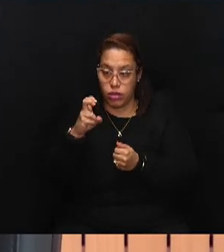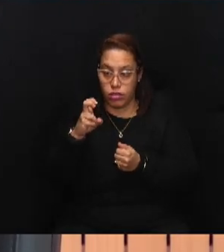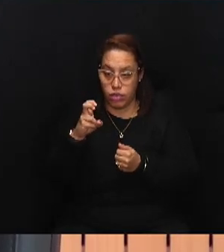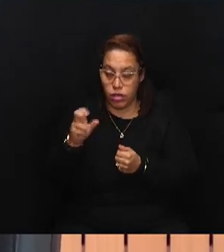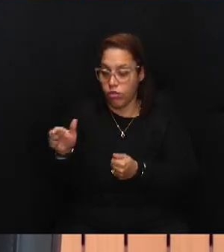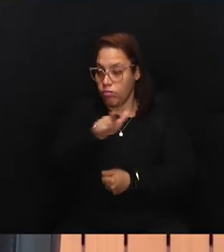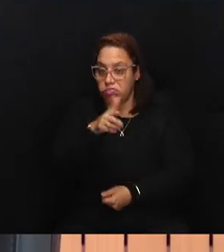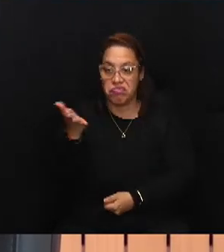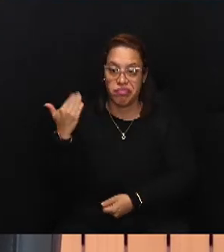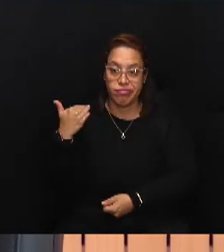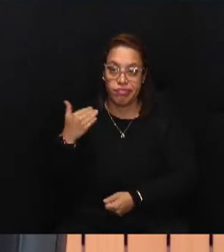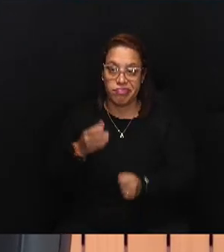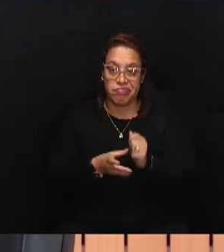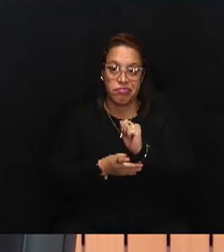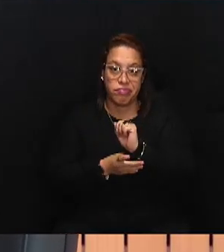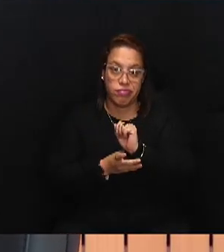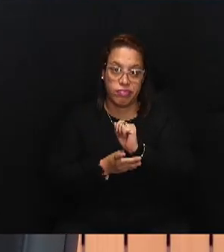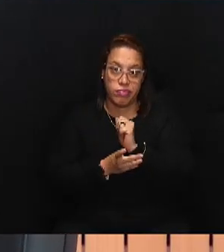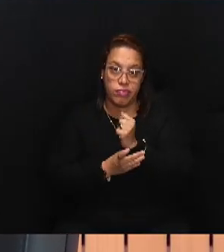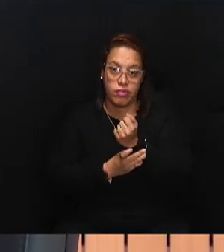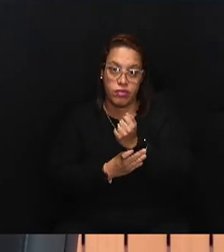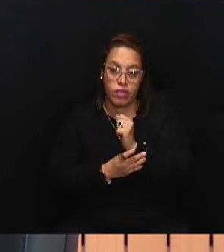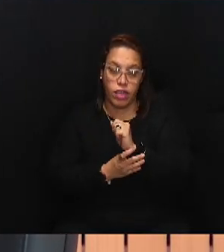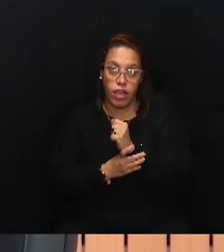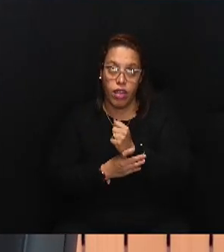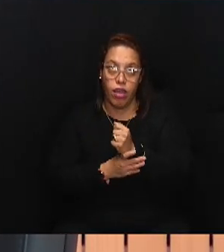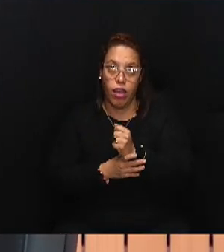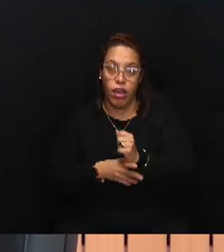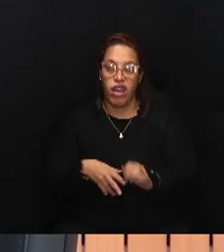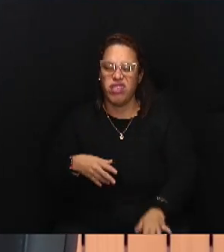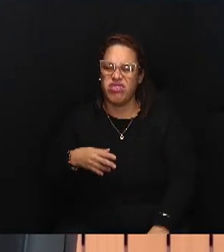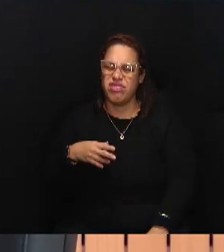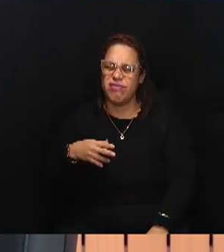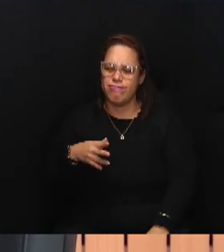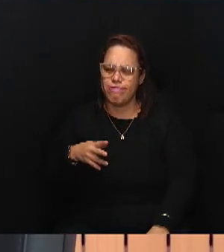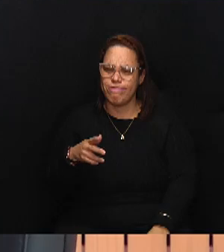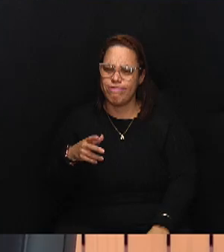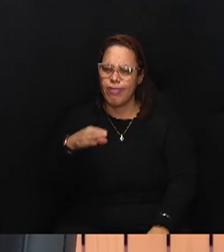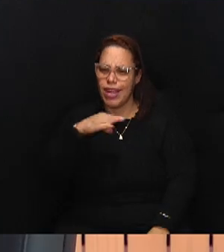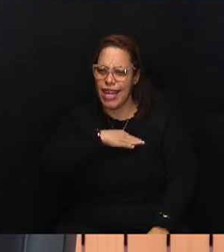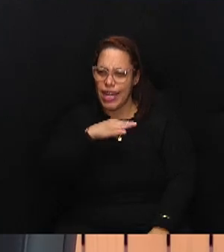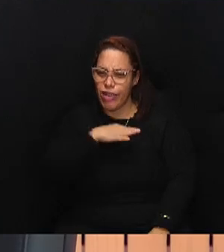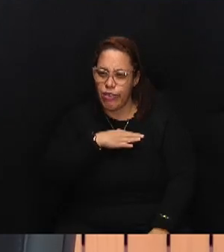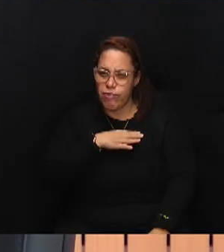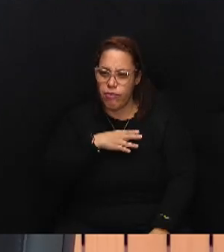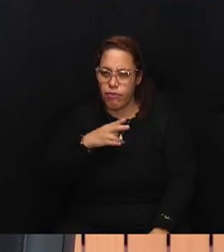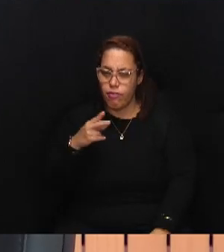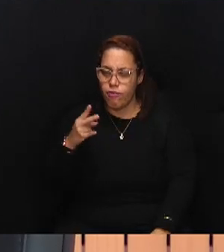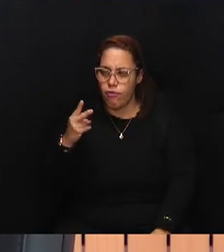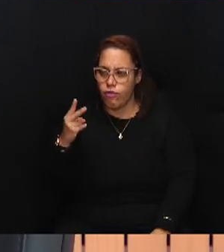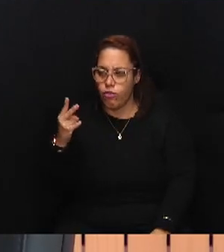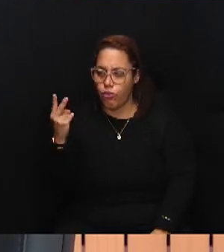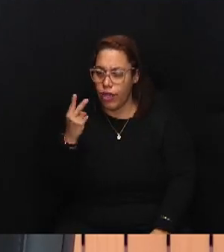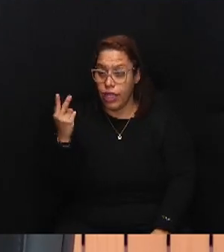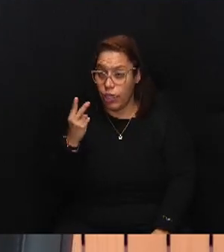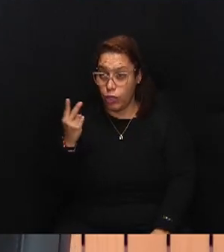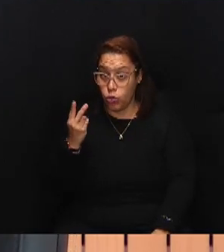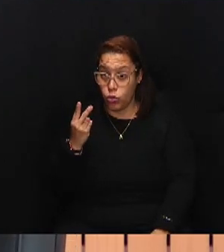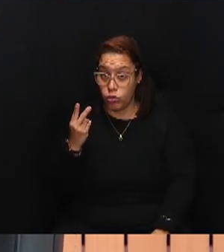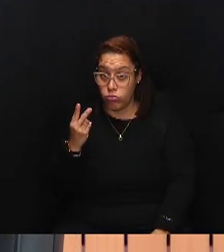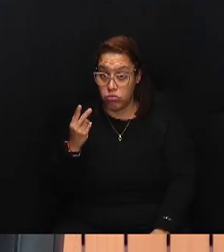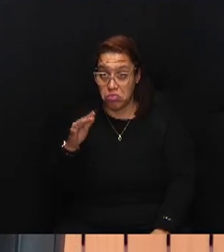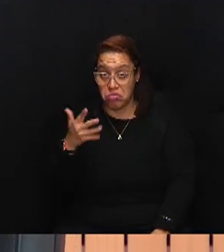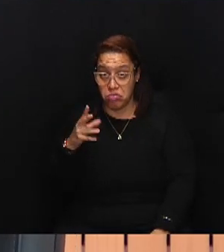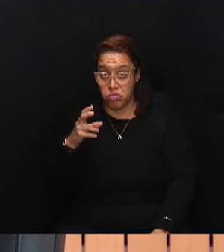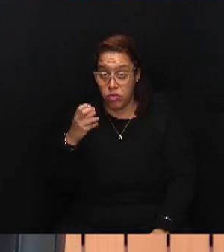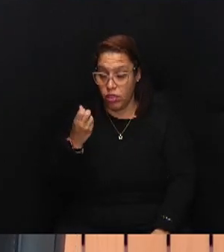passada, a cidade de Valinho garantiu a gratuidade no transporte. Aqui, além de termos uma tarifa de